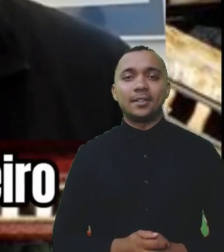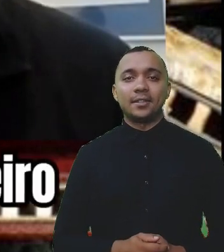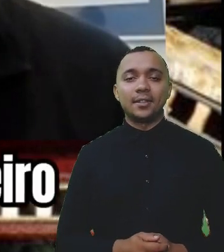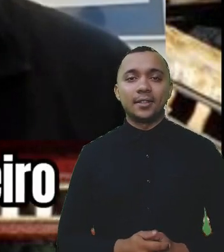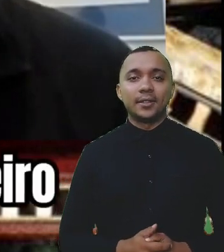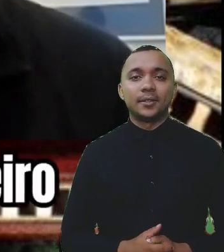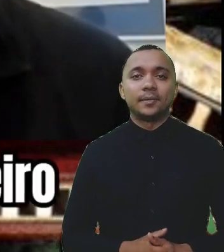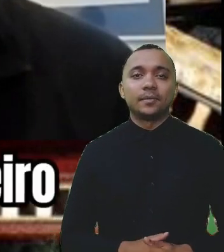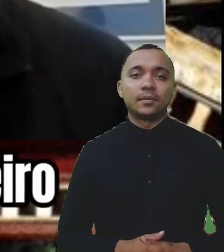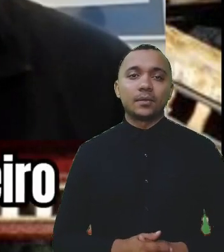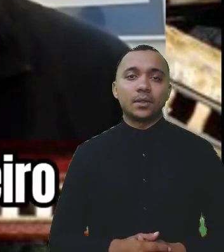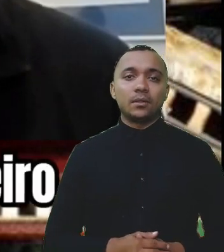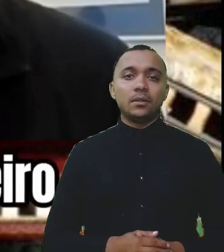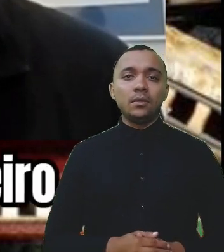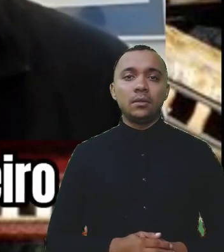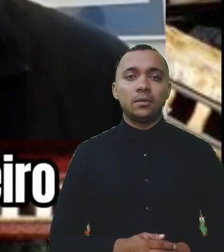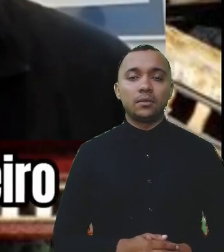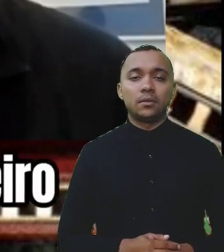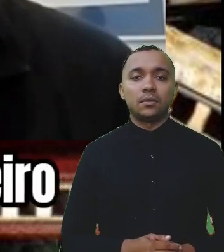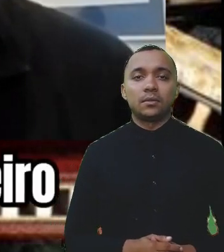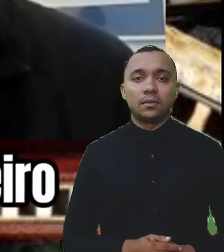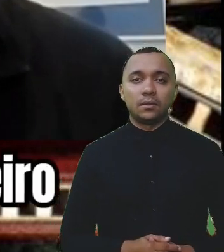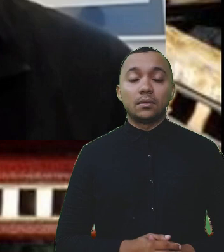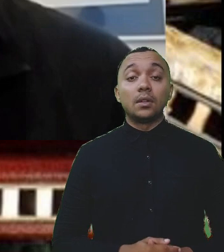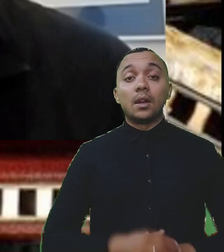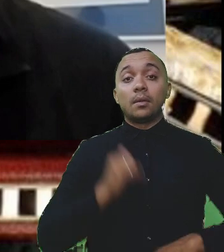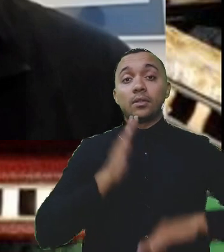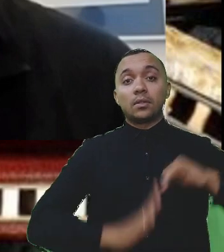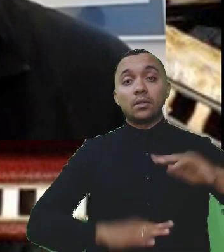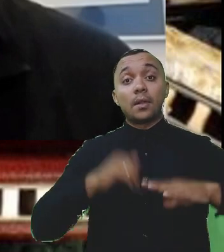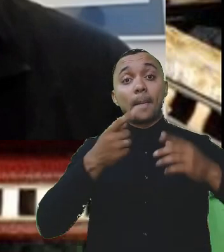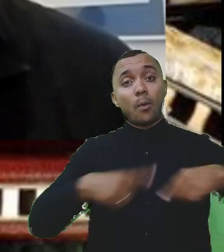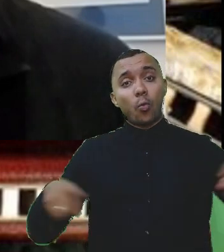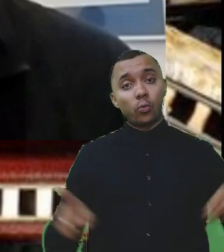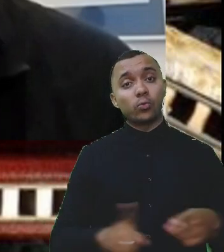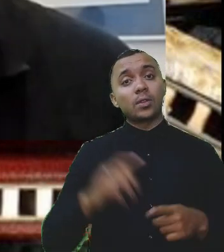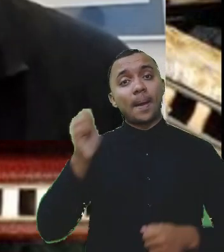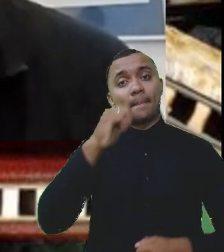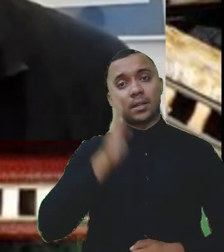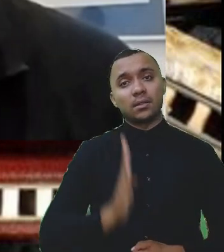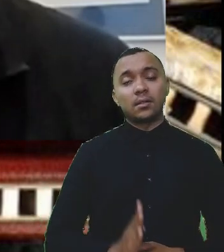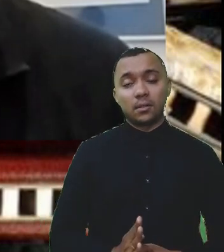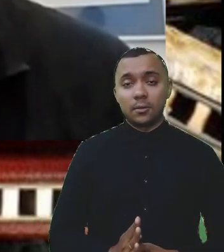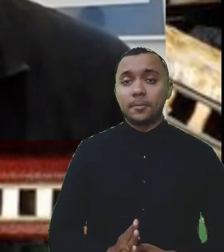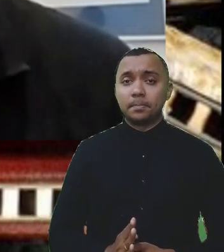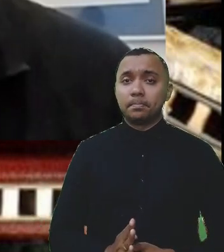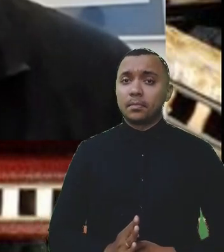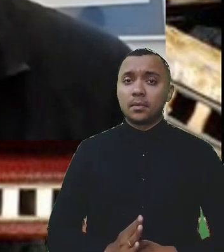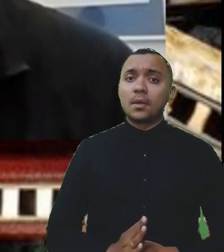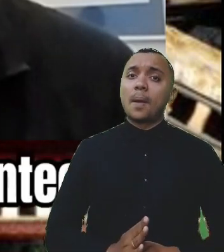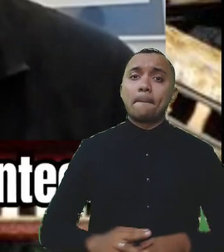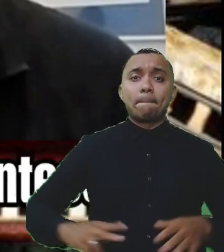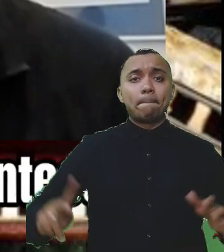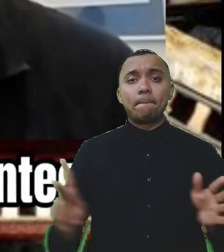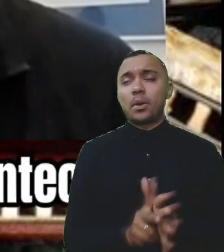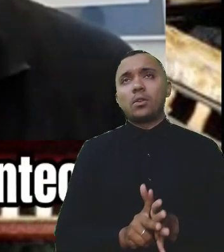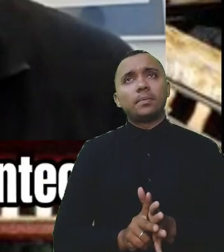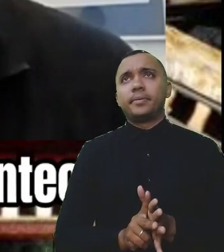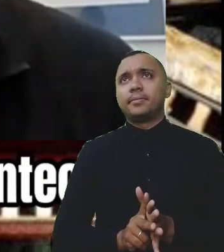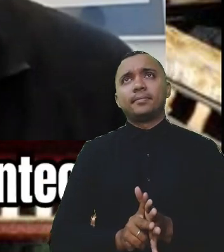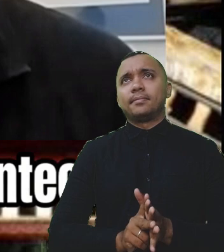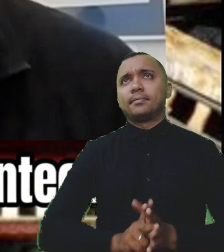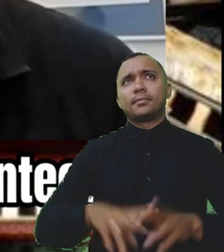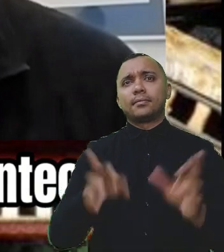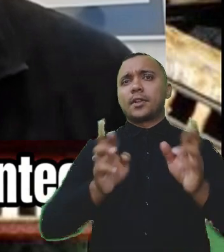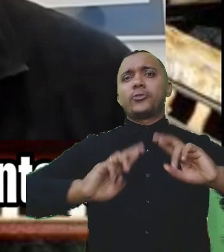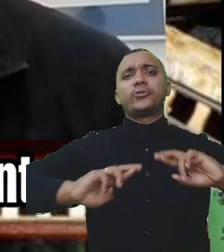Então, cara, e como é a sensação de um músico brasileiro? É um músico do terceiro mundo, embora